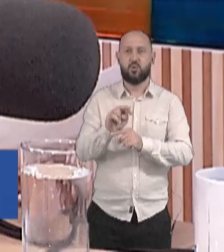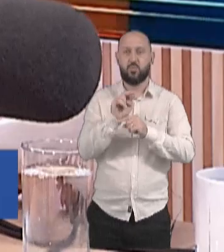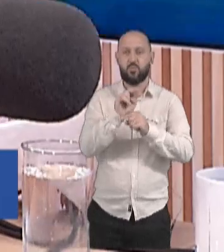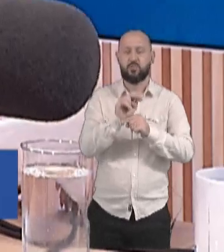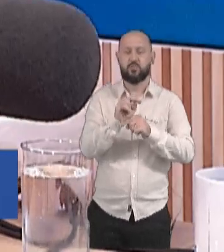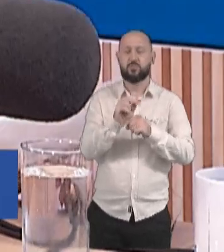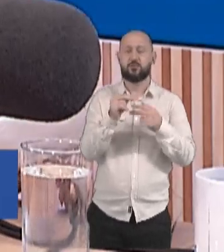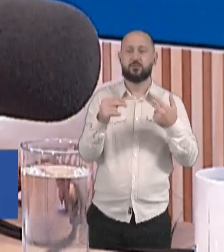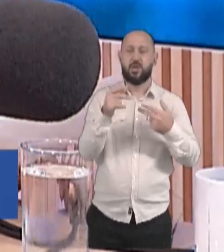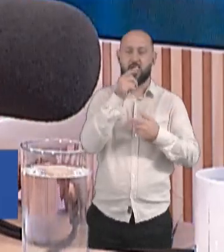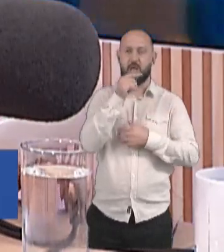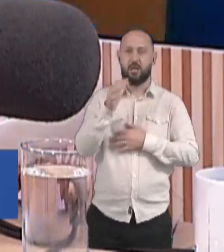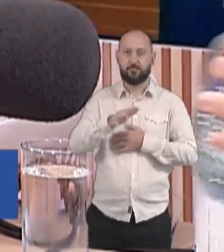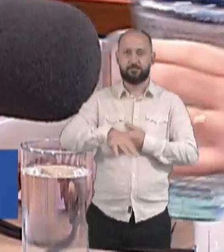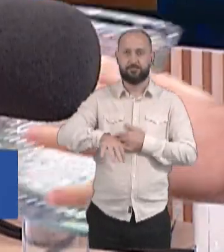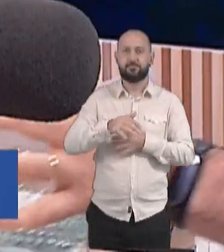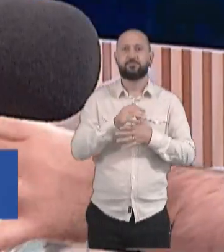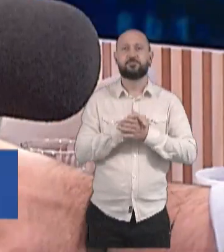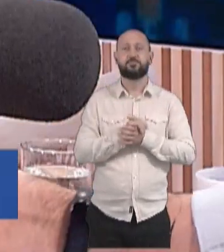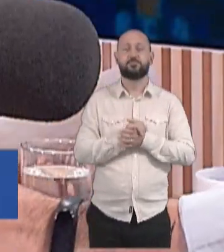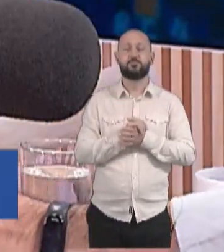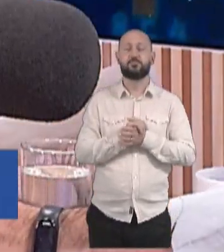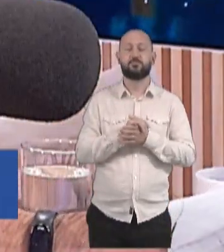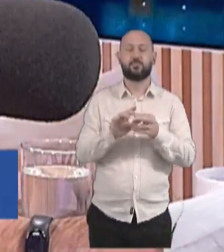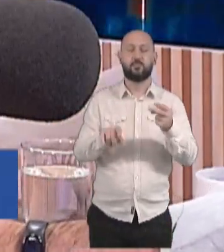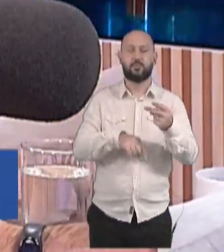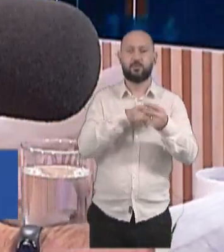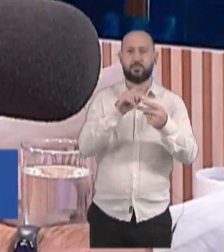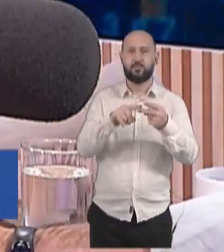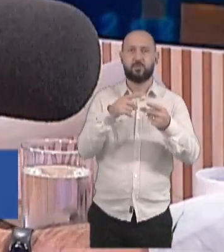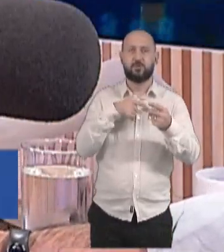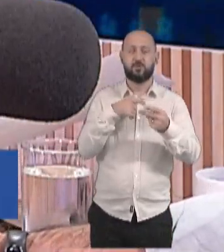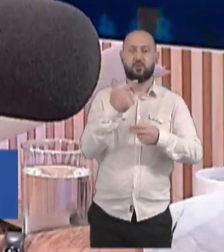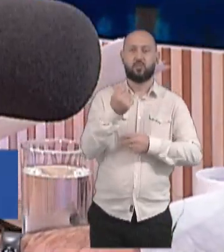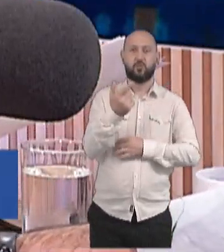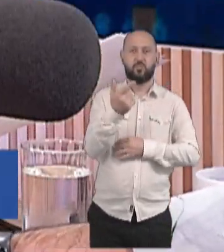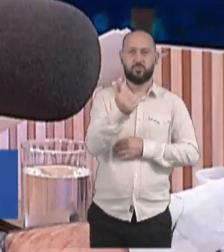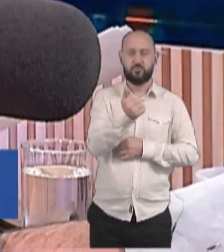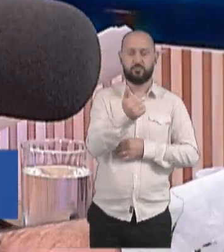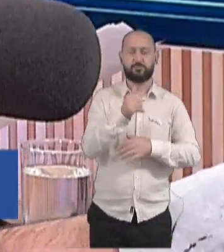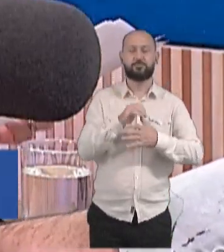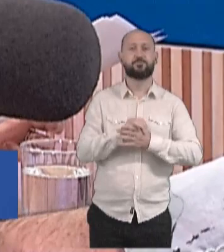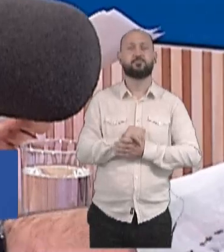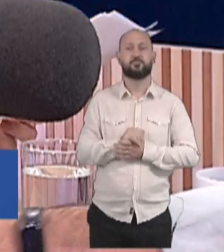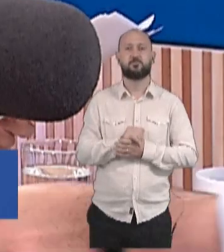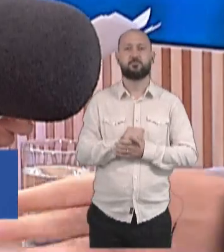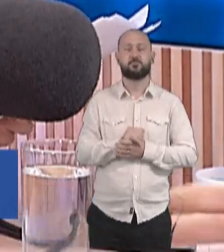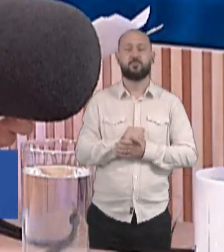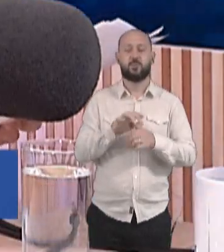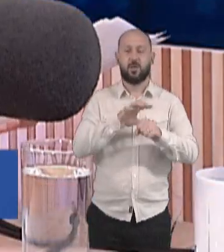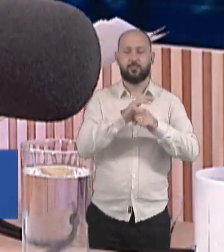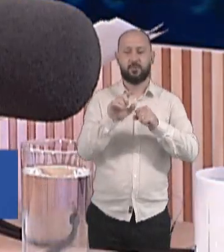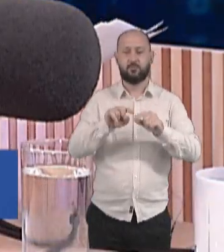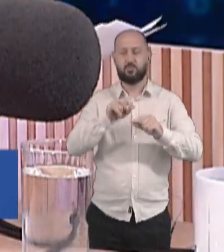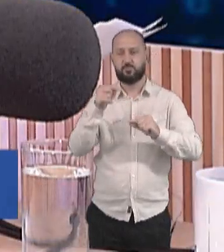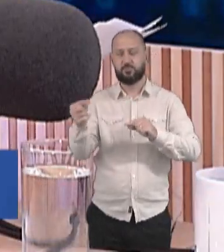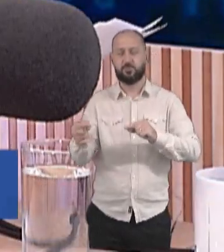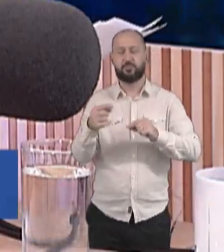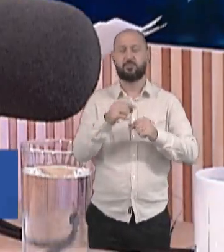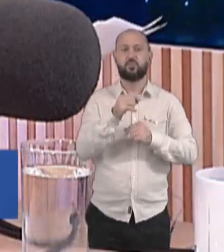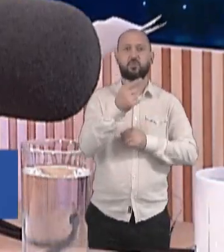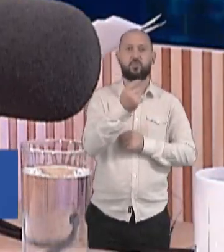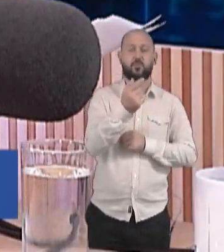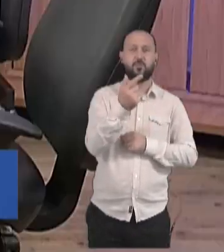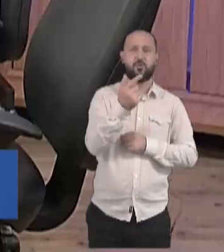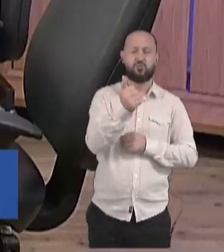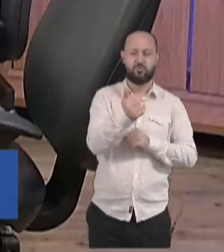preservação dos recursos hídricos. Depois nós tivemos só em 2021, né? Depois da pandemia. E em